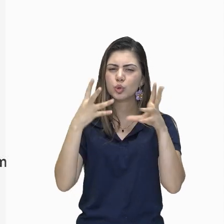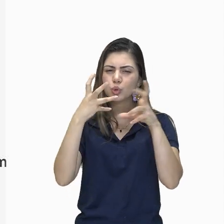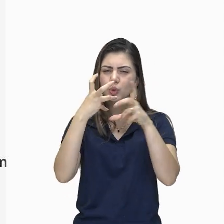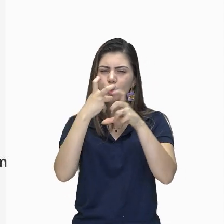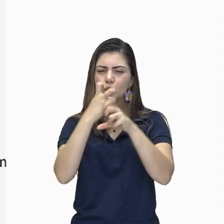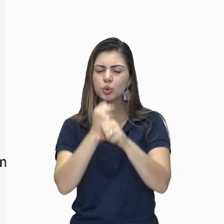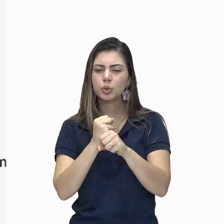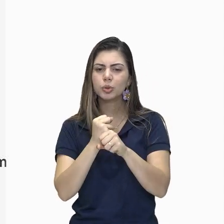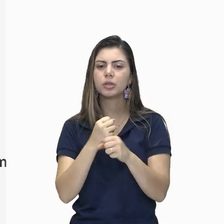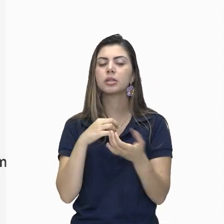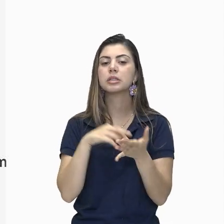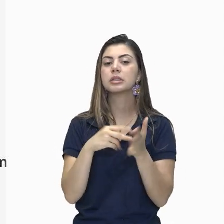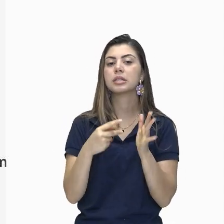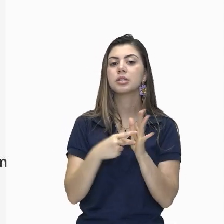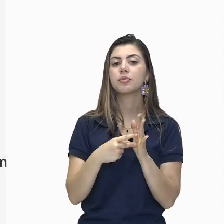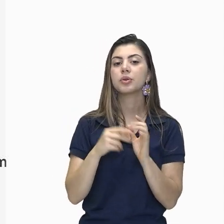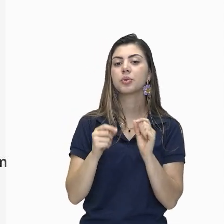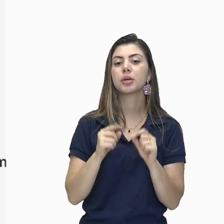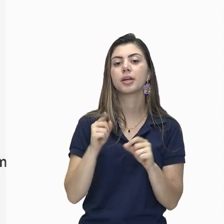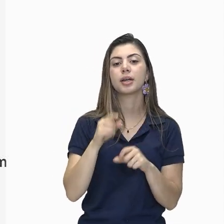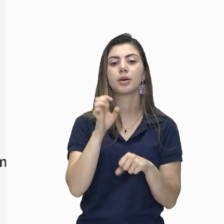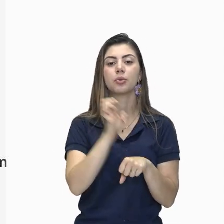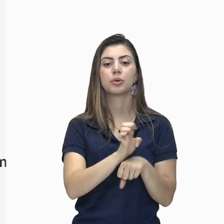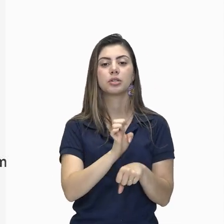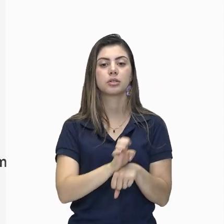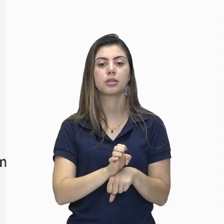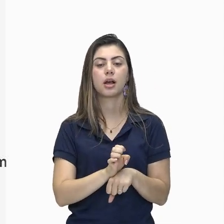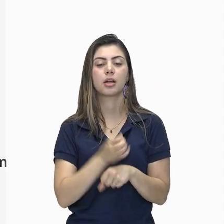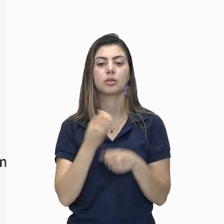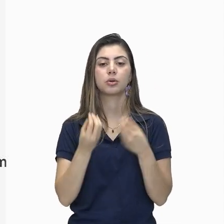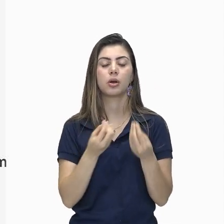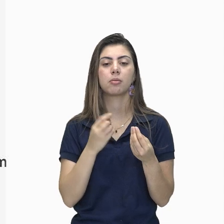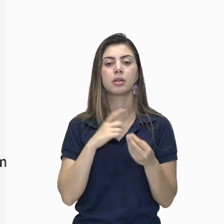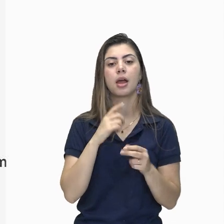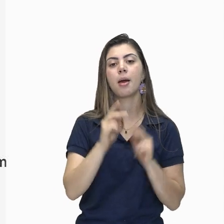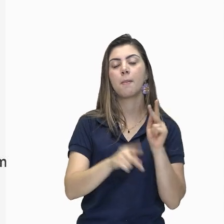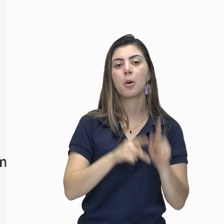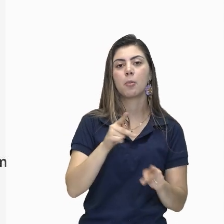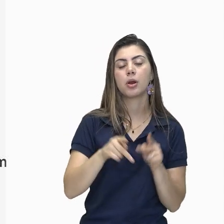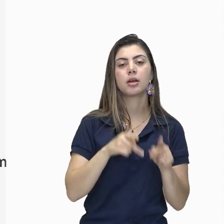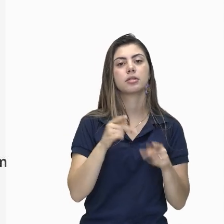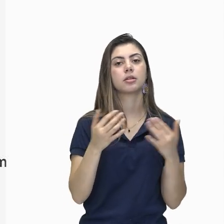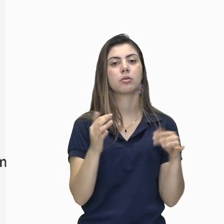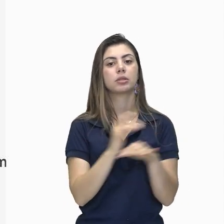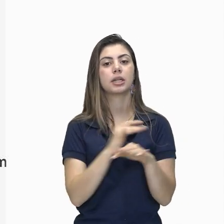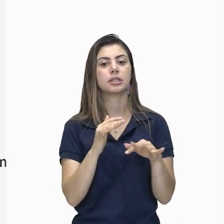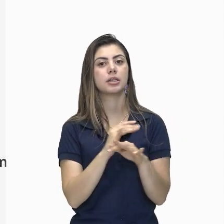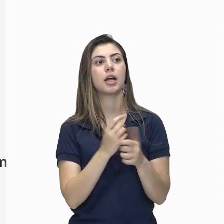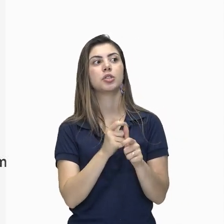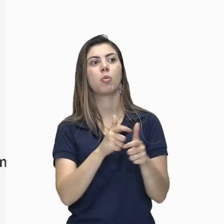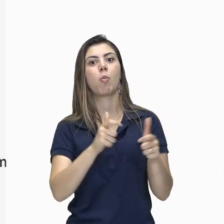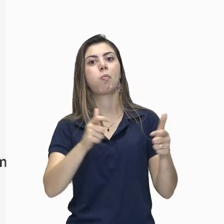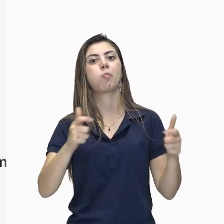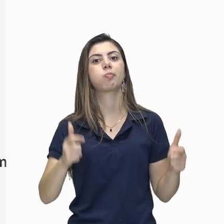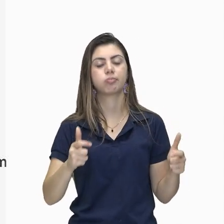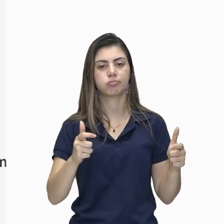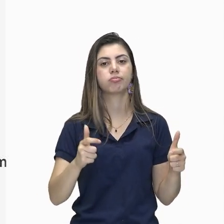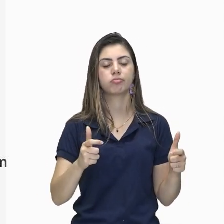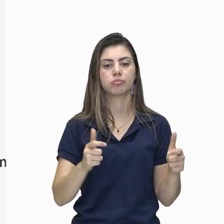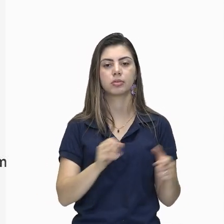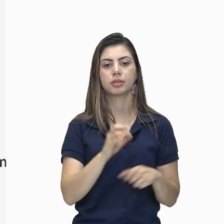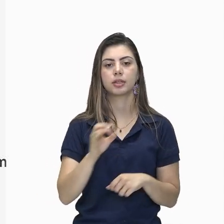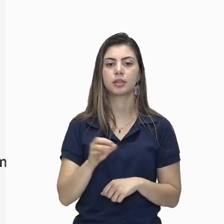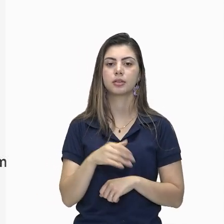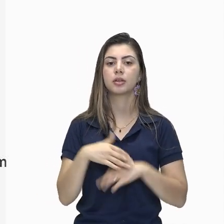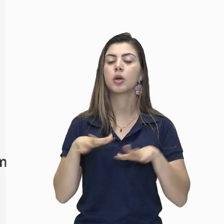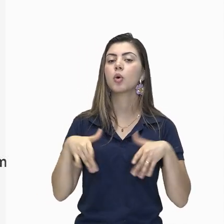dizer que são aqueles estados que têm uma população urbana maior, né? E aí nós